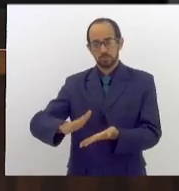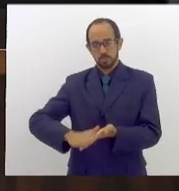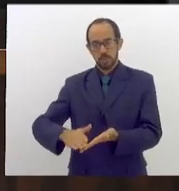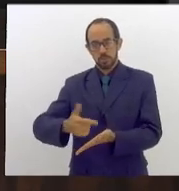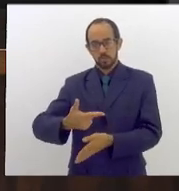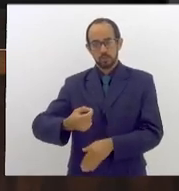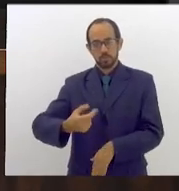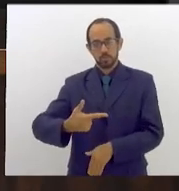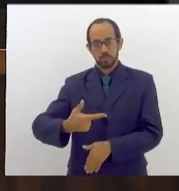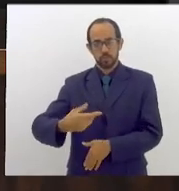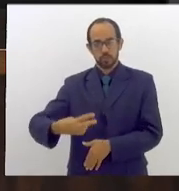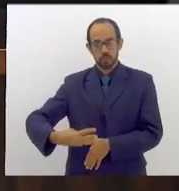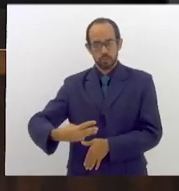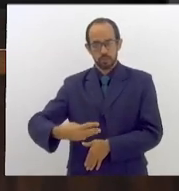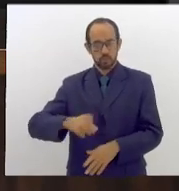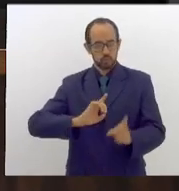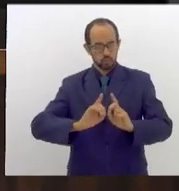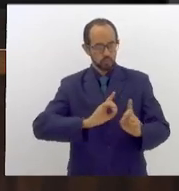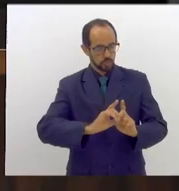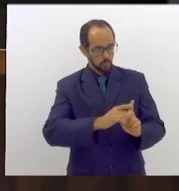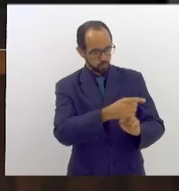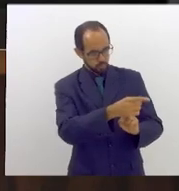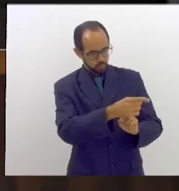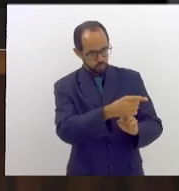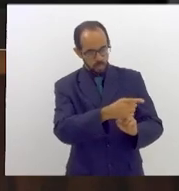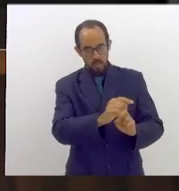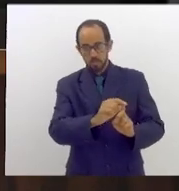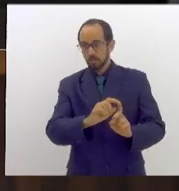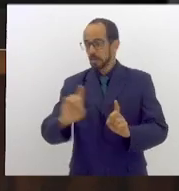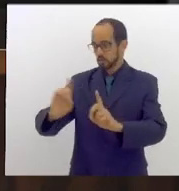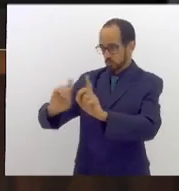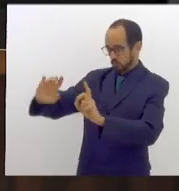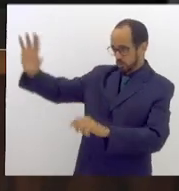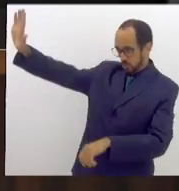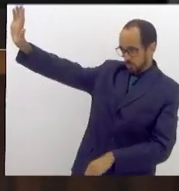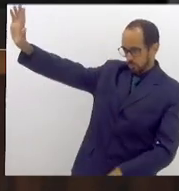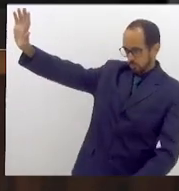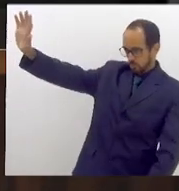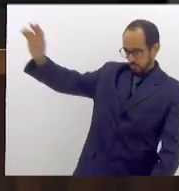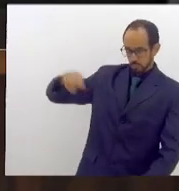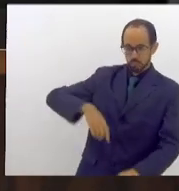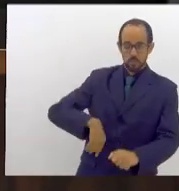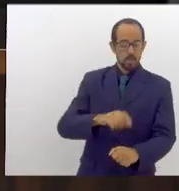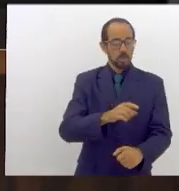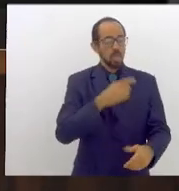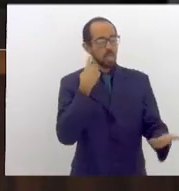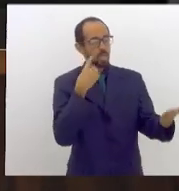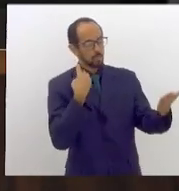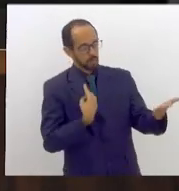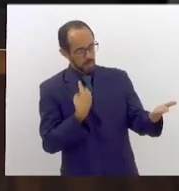em discussão não havendo Quem Queira discutir encerrada discussão para discutir Presidente